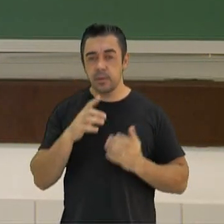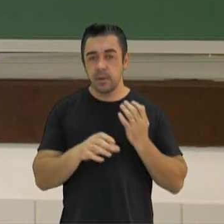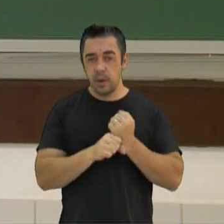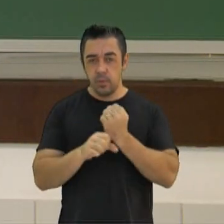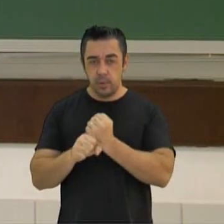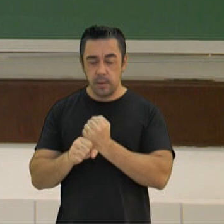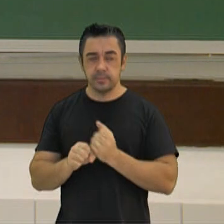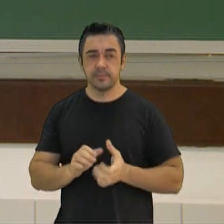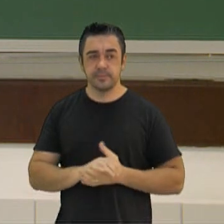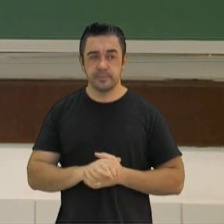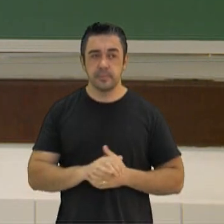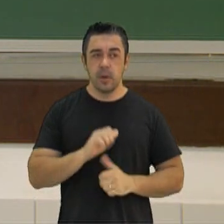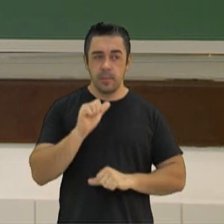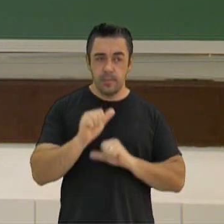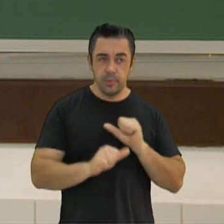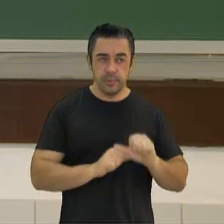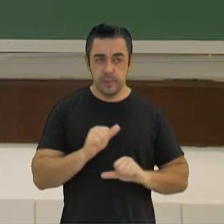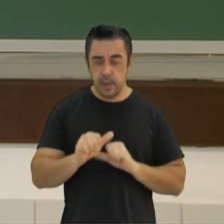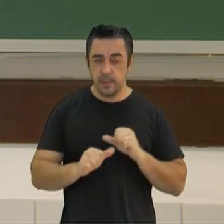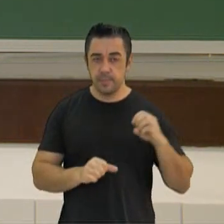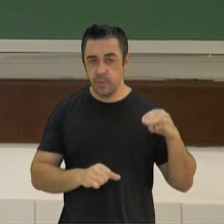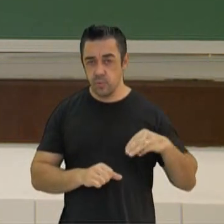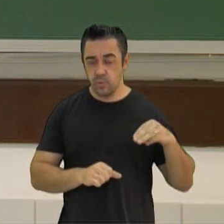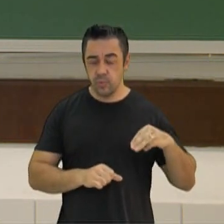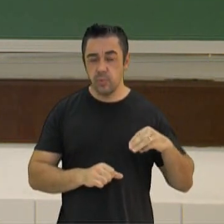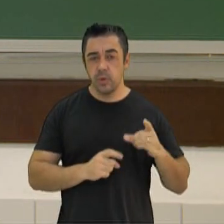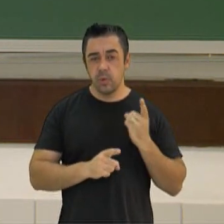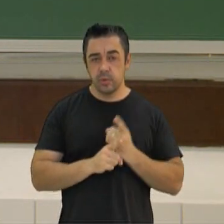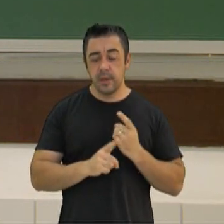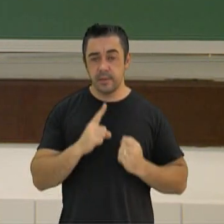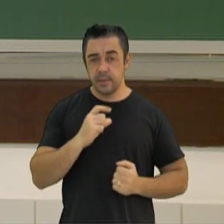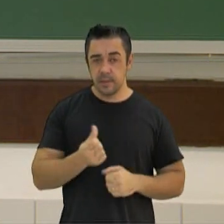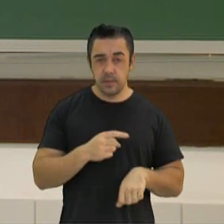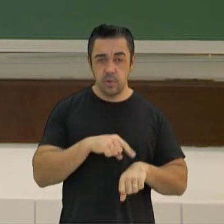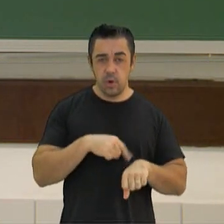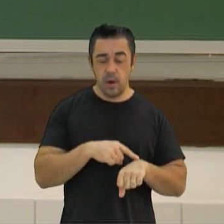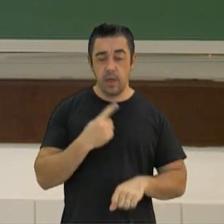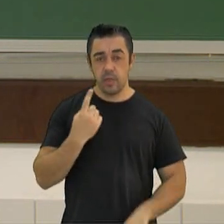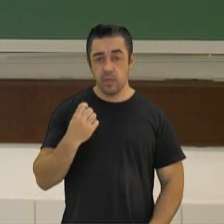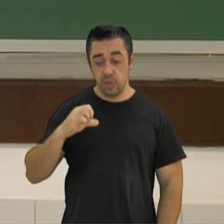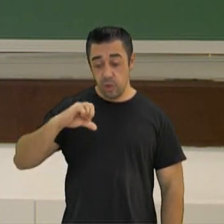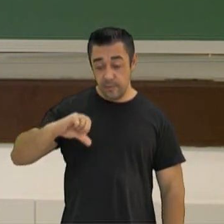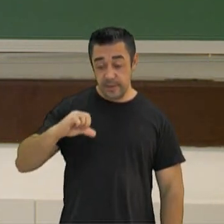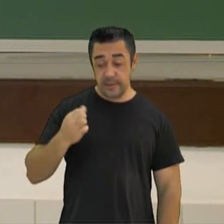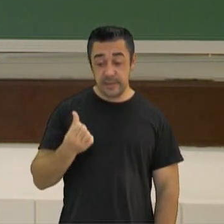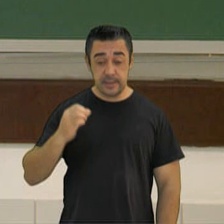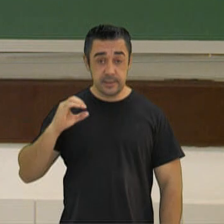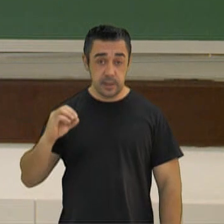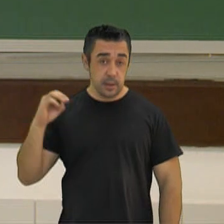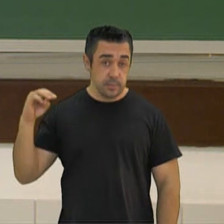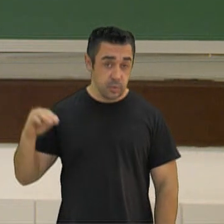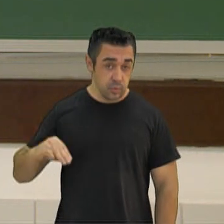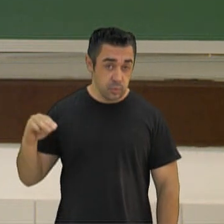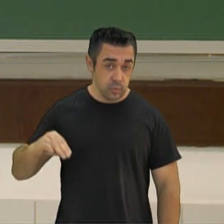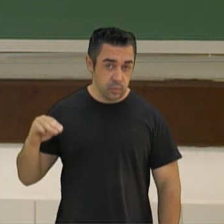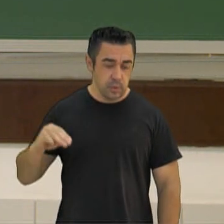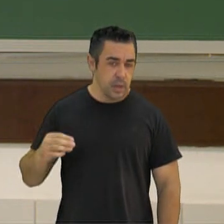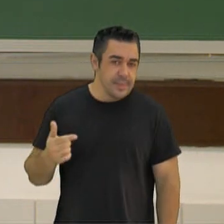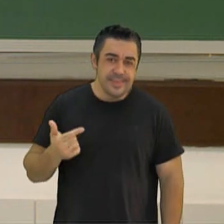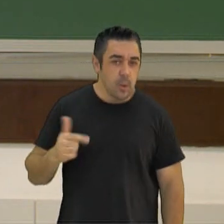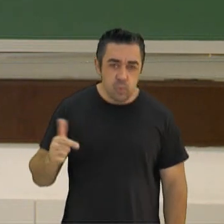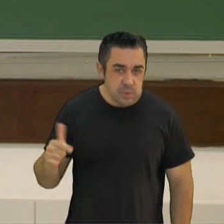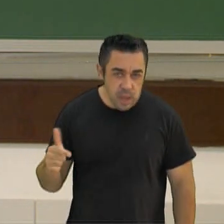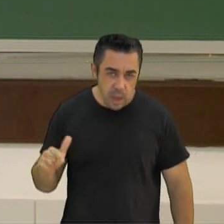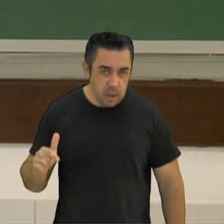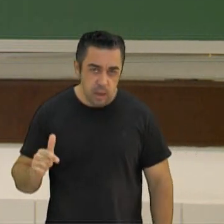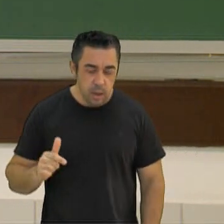PA. Transformei em minutos e encontrei o quê? Que 16 horas são 960 minutos. Não vai ter um termo que